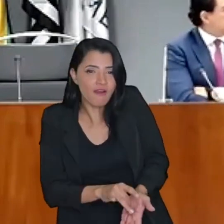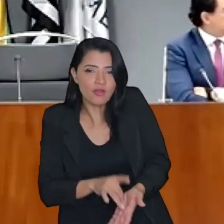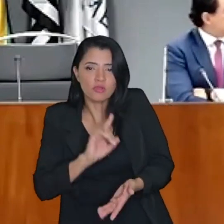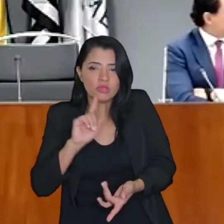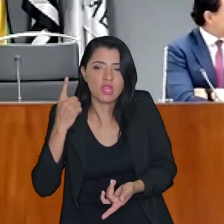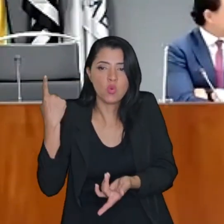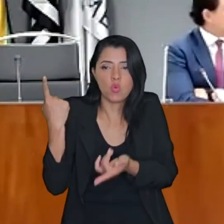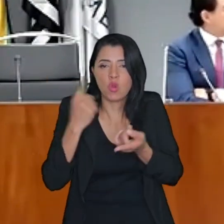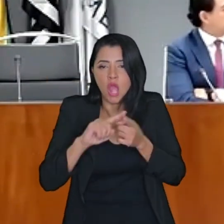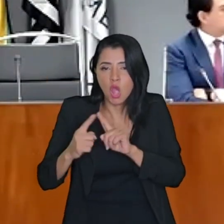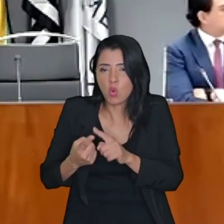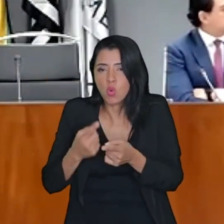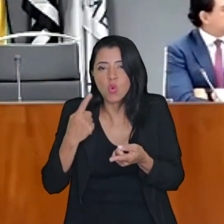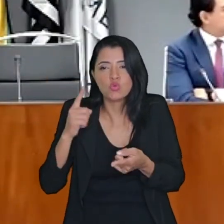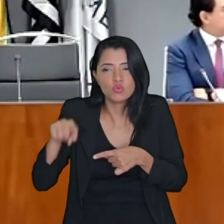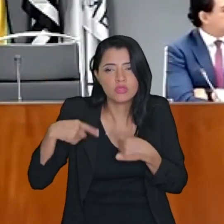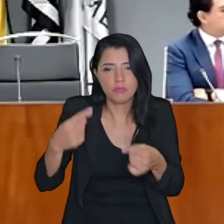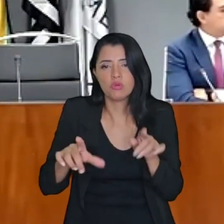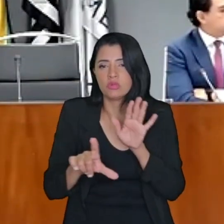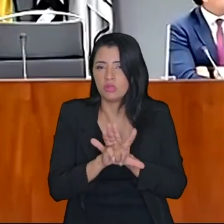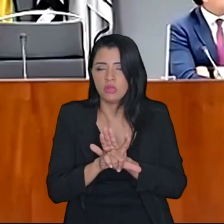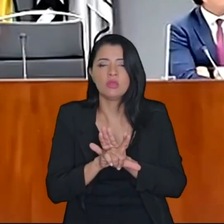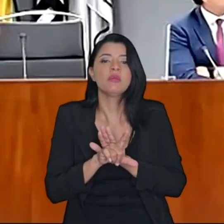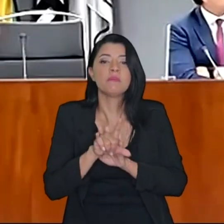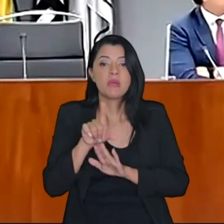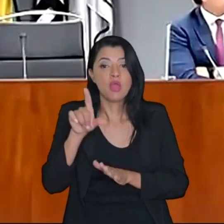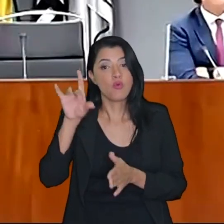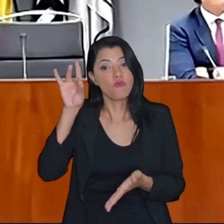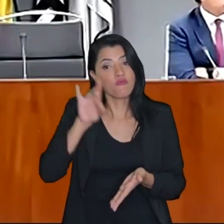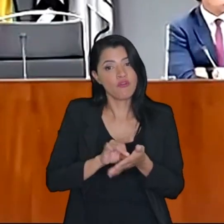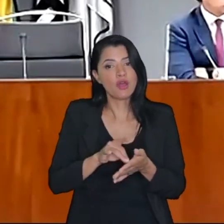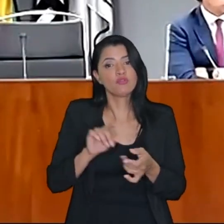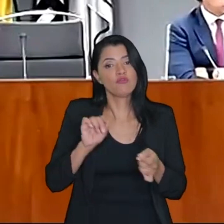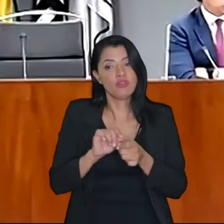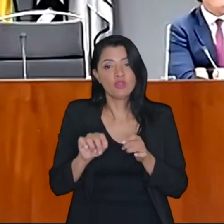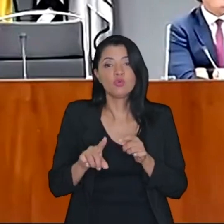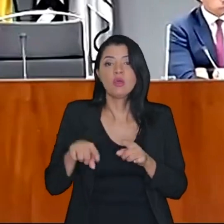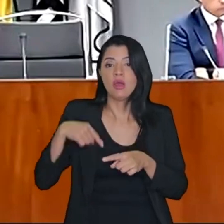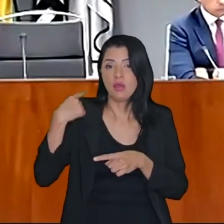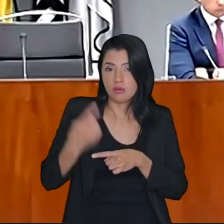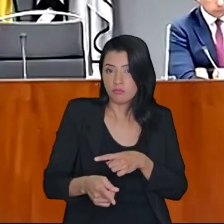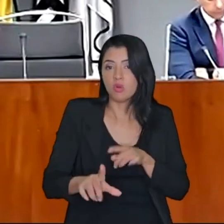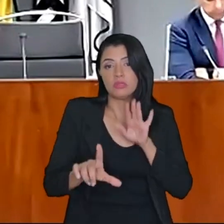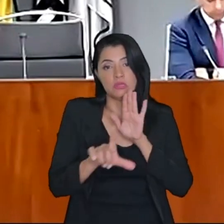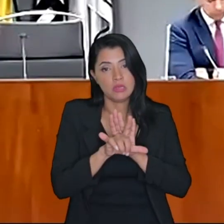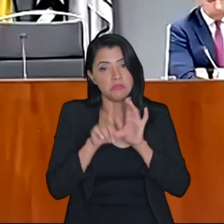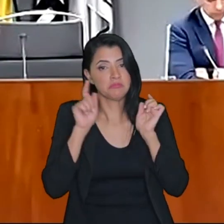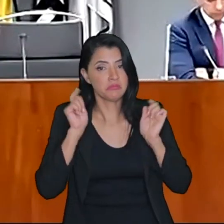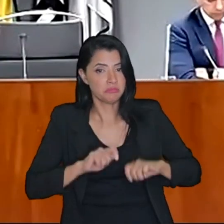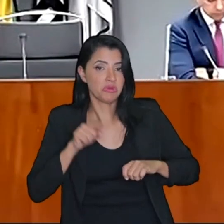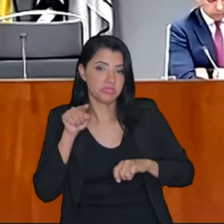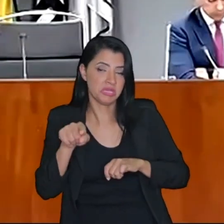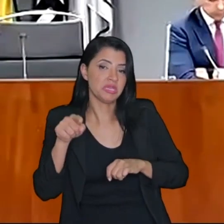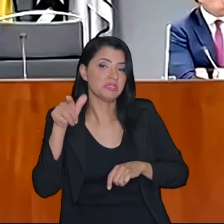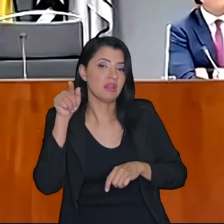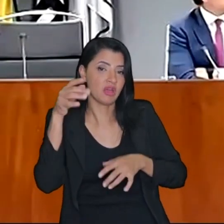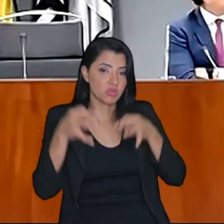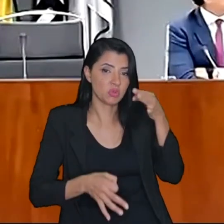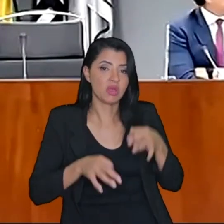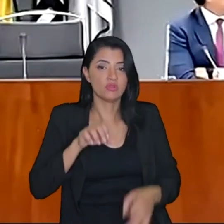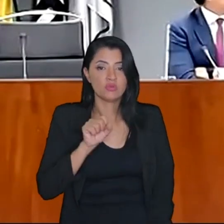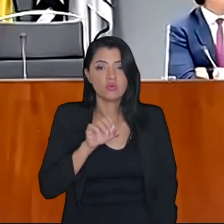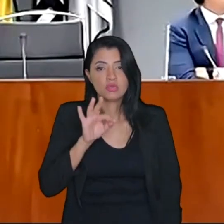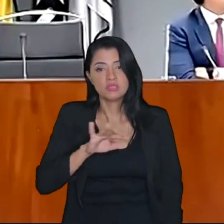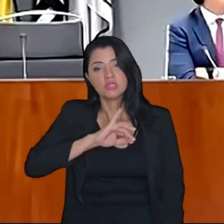após a lei, mas para os fatos praticados após a lei, que talvez seja o caso enfrentado para o STJ. Eu tive um